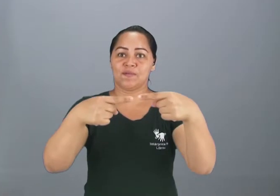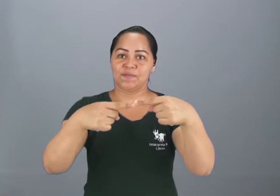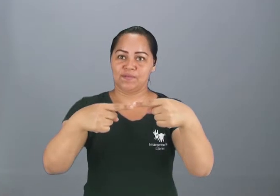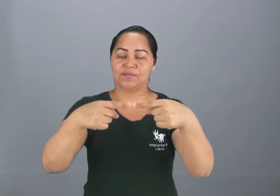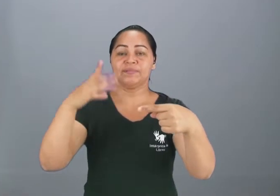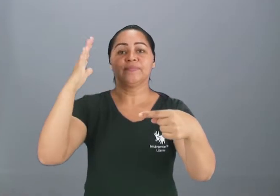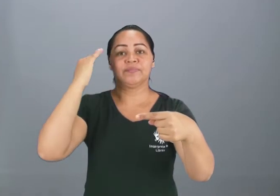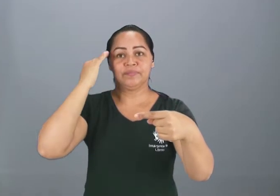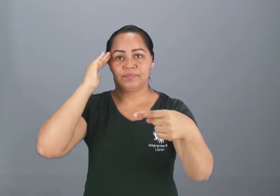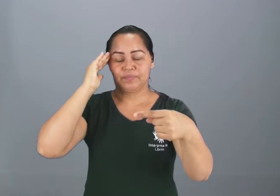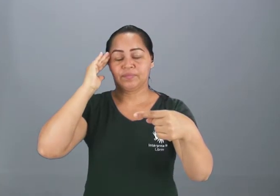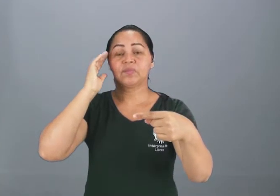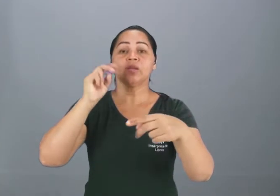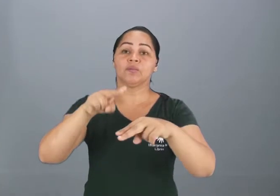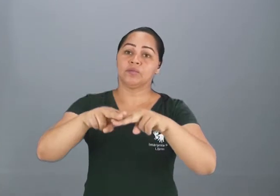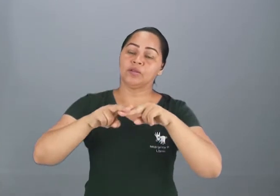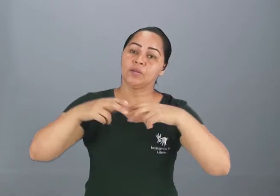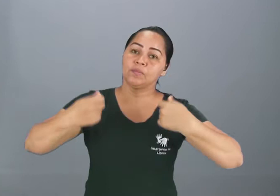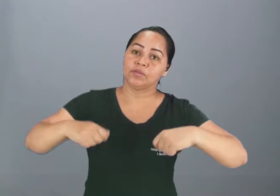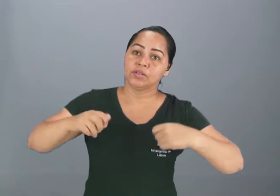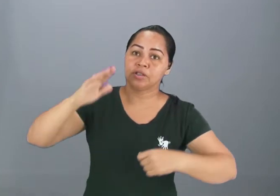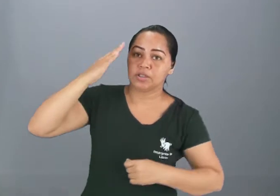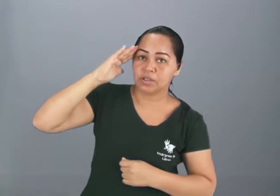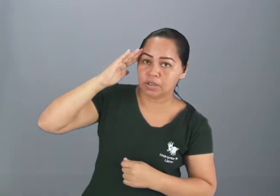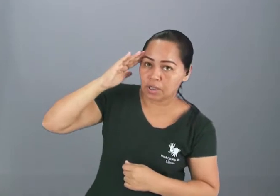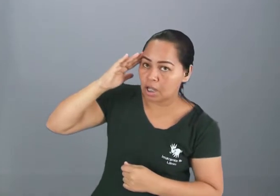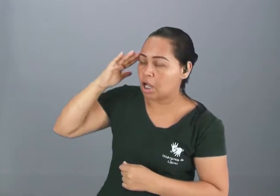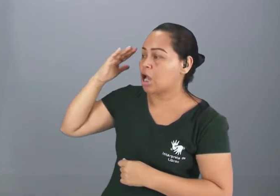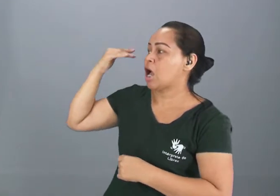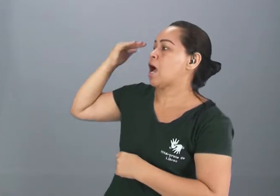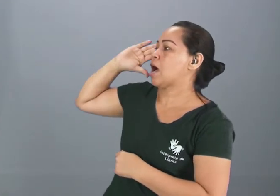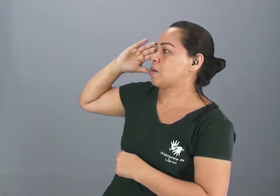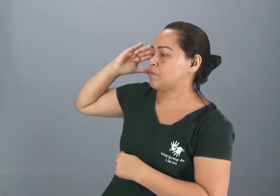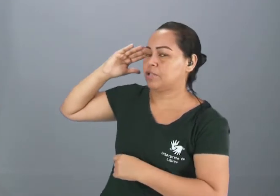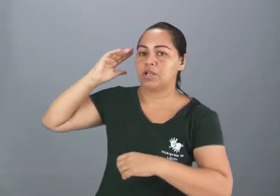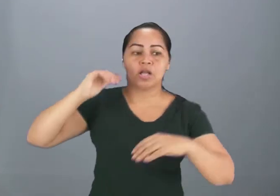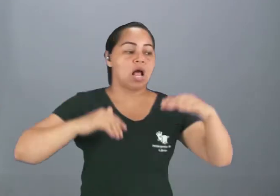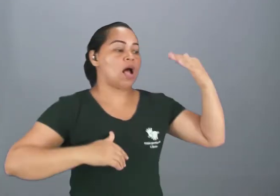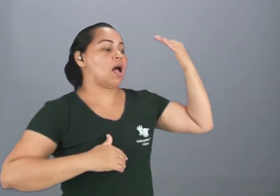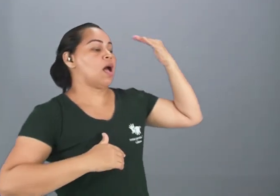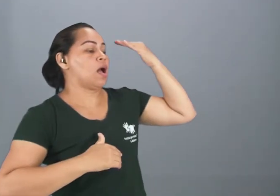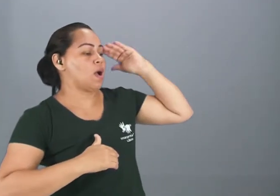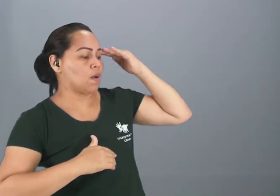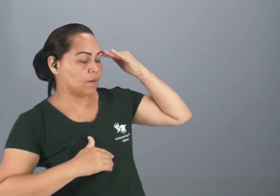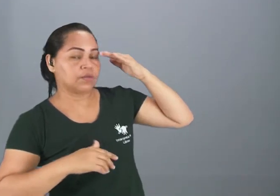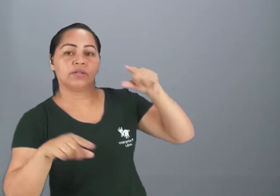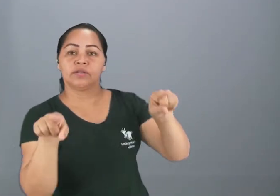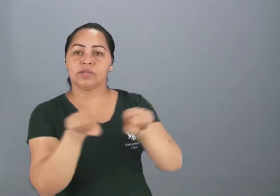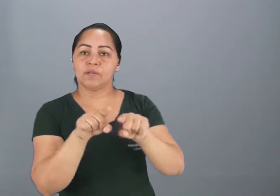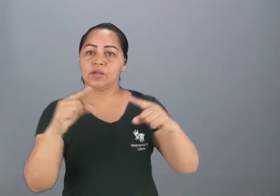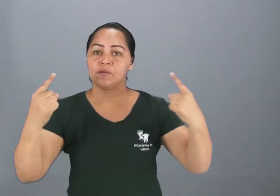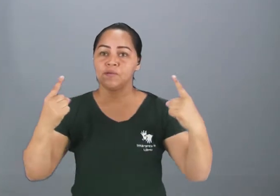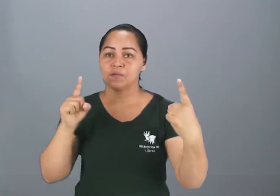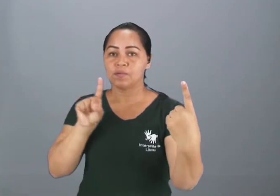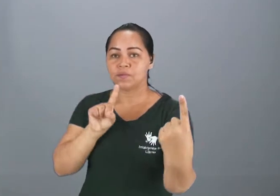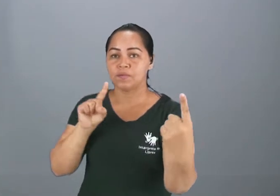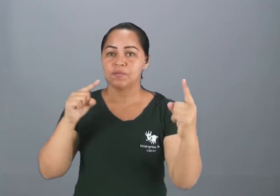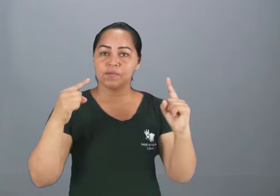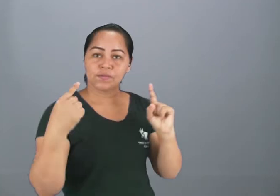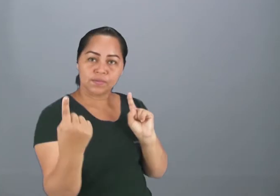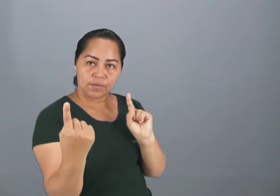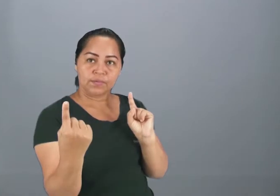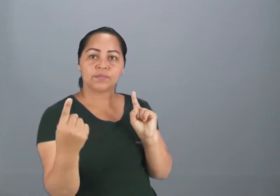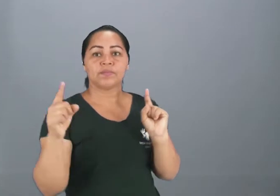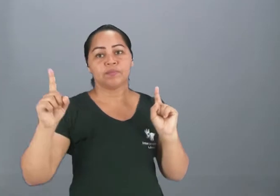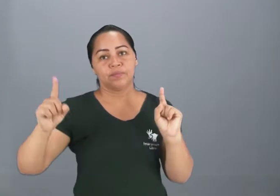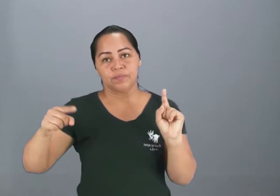tá? É preciso a gente poder entender o outro, ouvir com atenção, também a gente poder dialogar e a pessoa nos ouvir também com